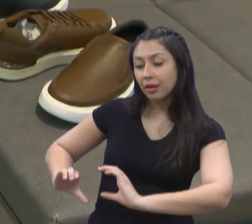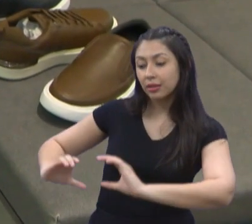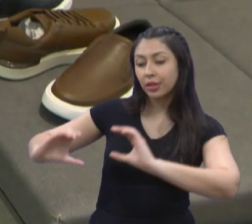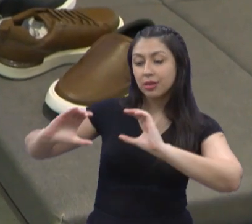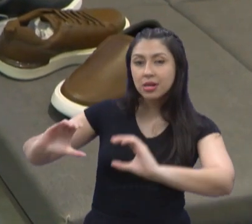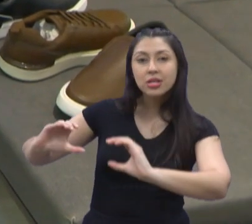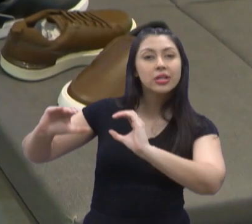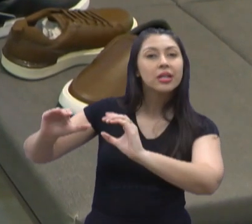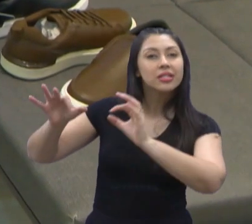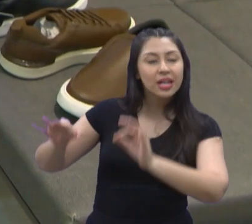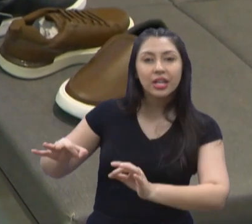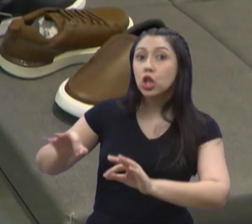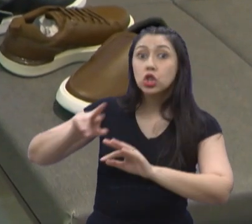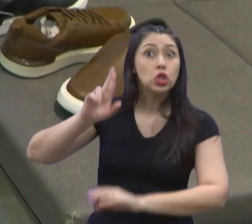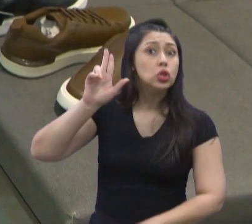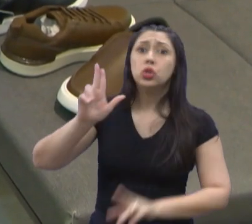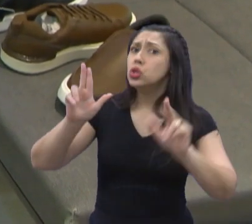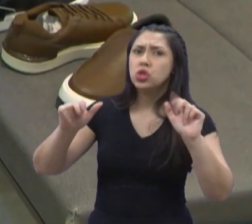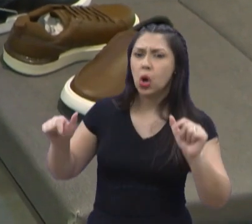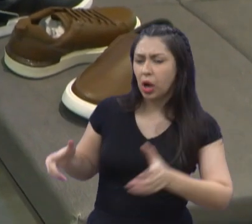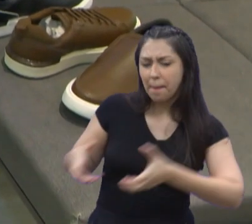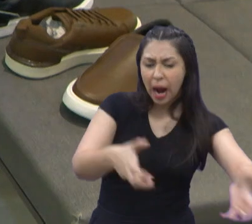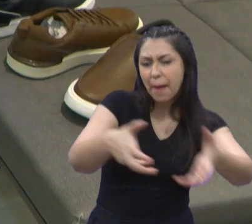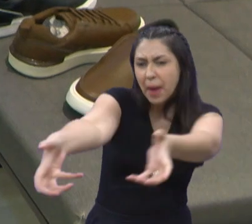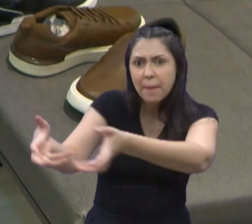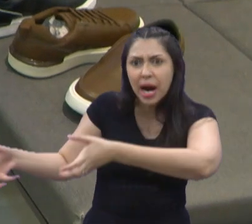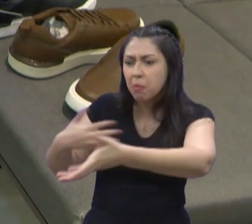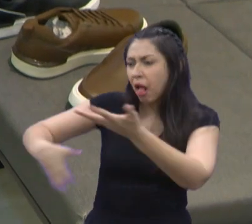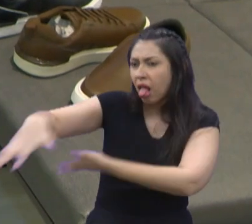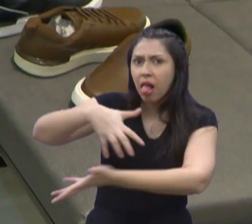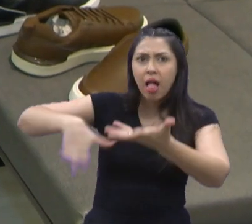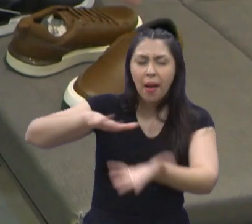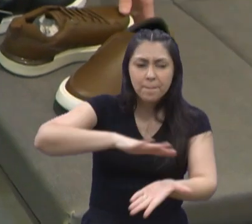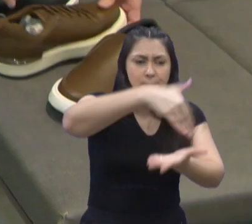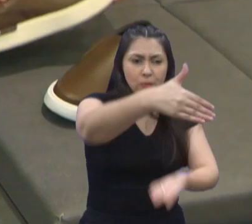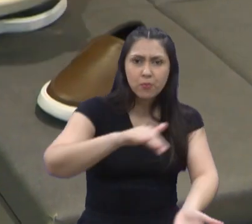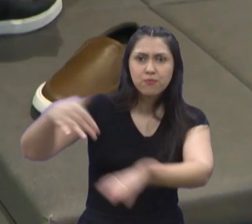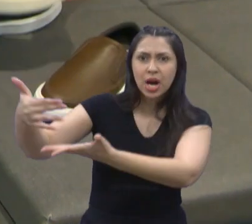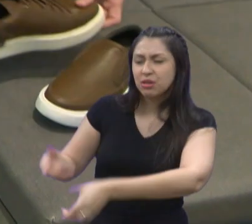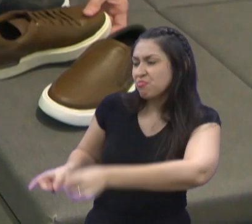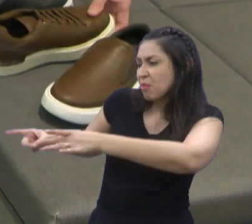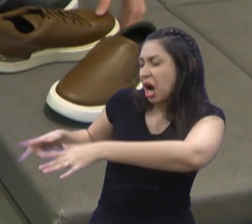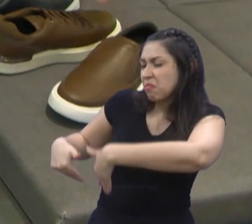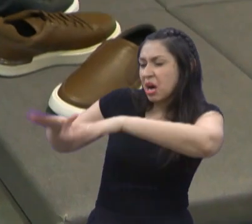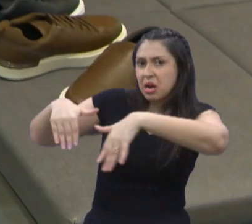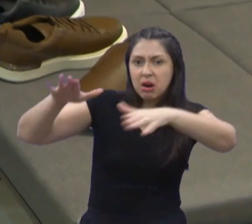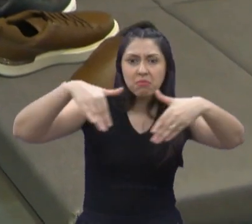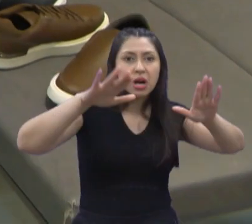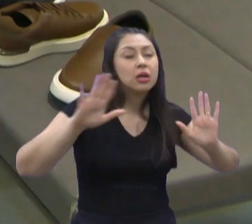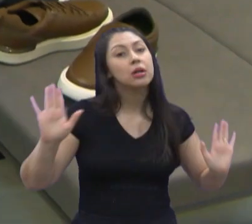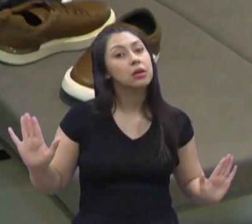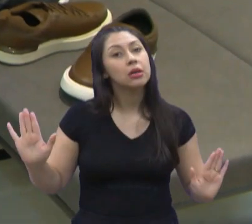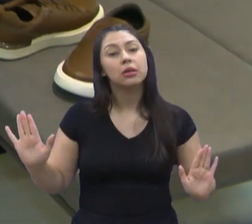sobre caixa. Nunca você vai deixar num atendimento caixas abertas, buchas jogadas pelo chão, entendeu? Então